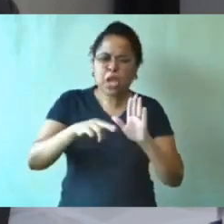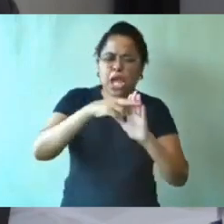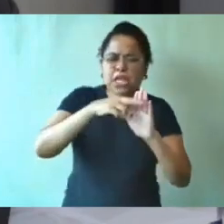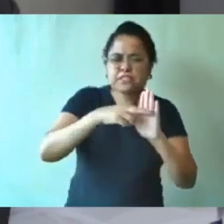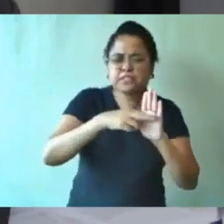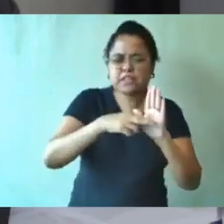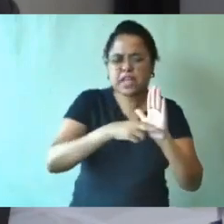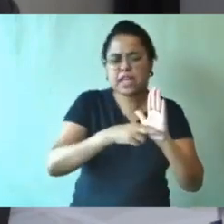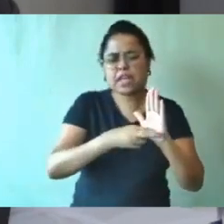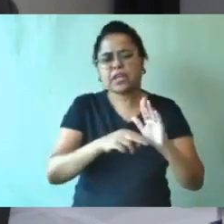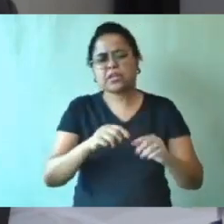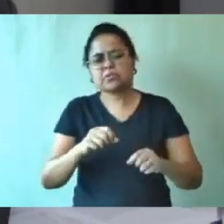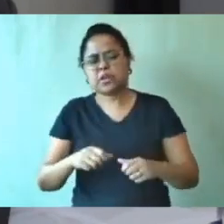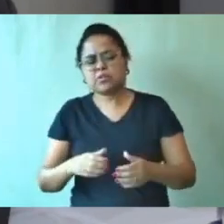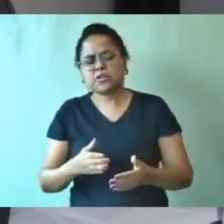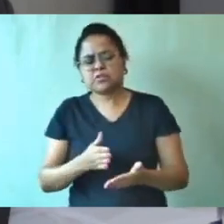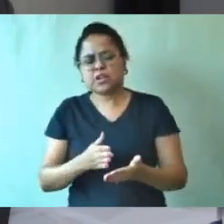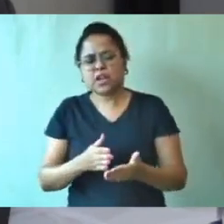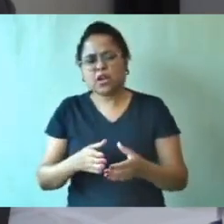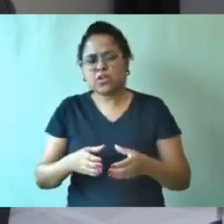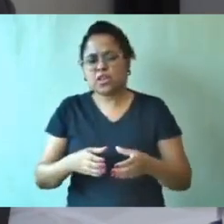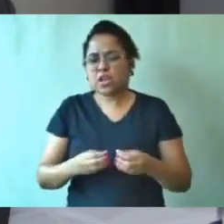de ônibus são estabelecidas